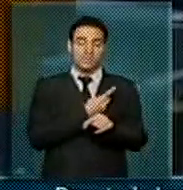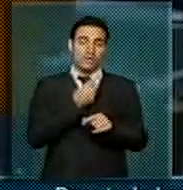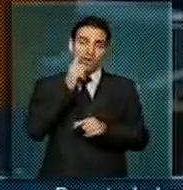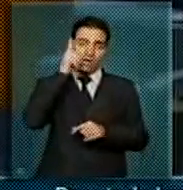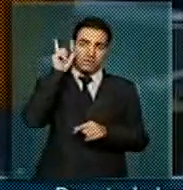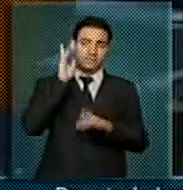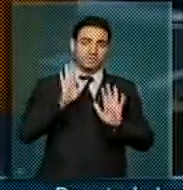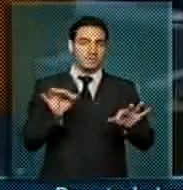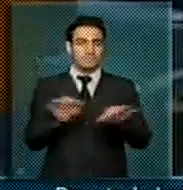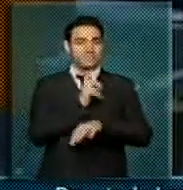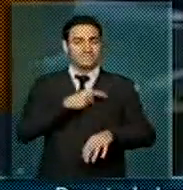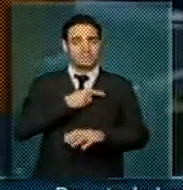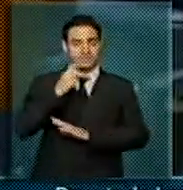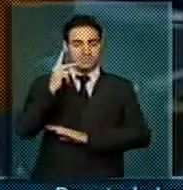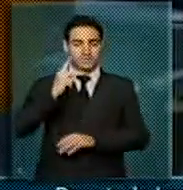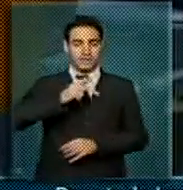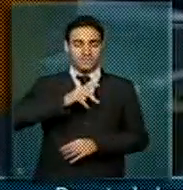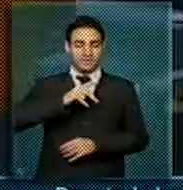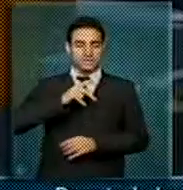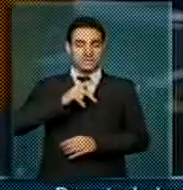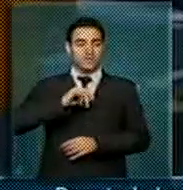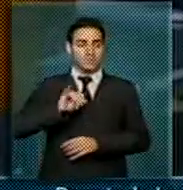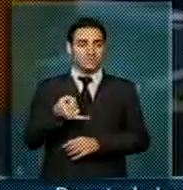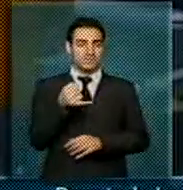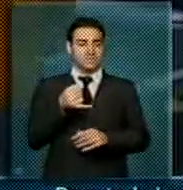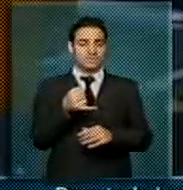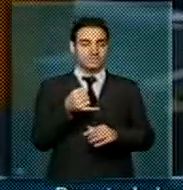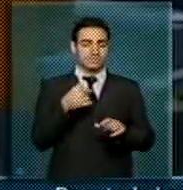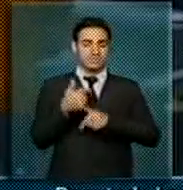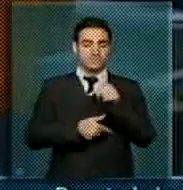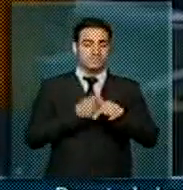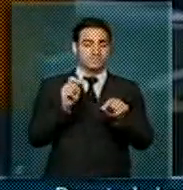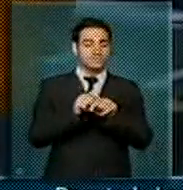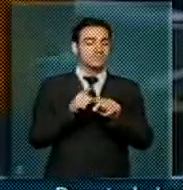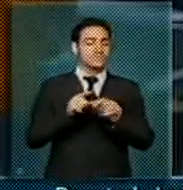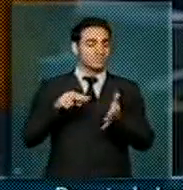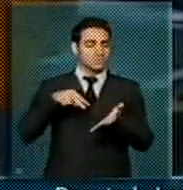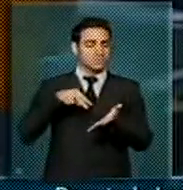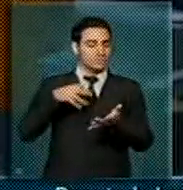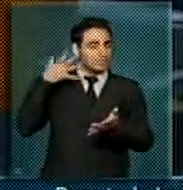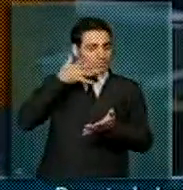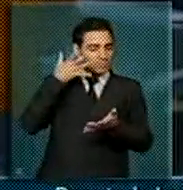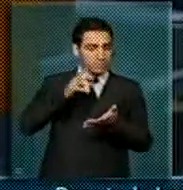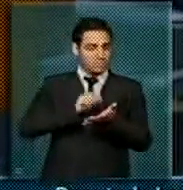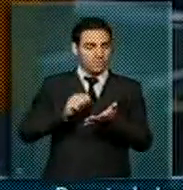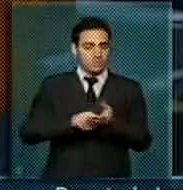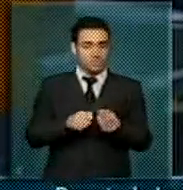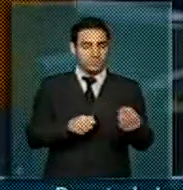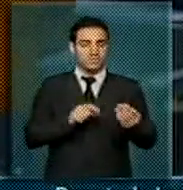a oportunidade de apresentar o meu pronunciamento, que dei como lido e gostaria, senhor